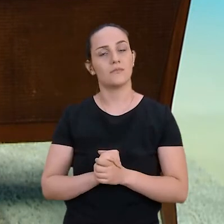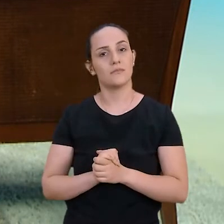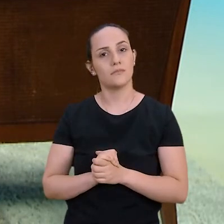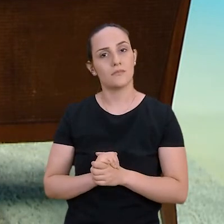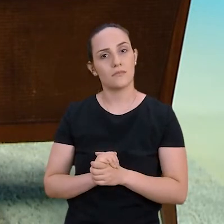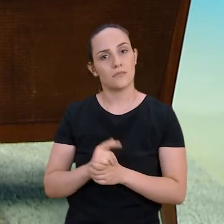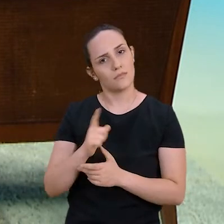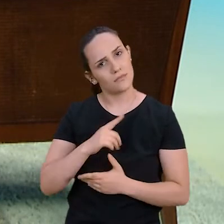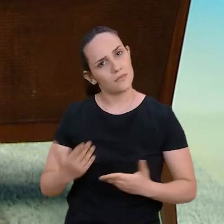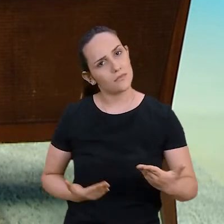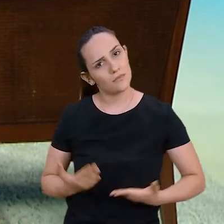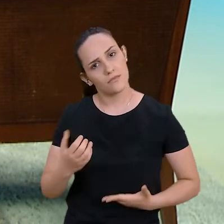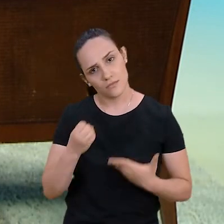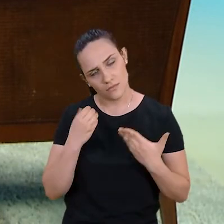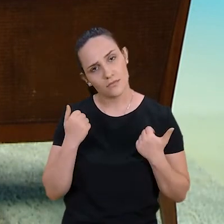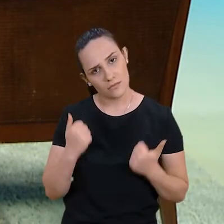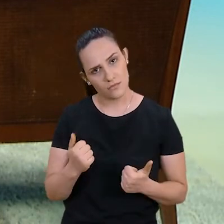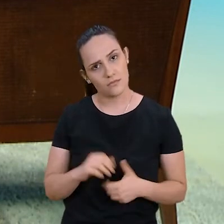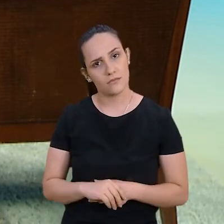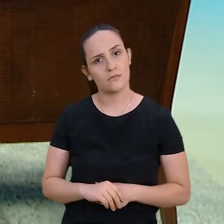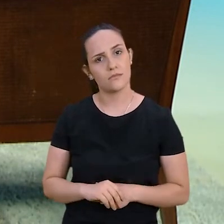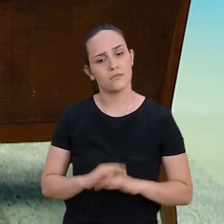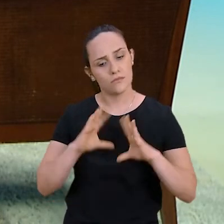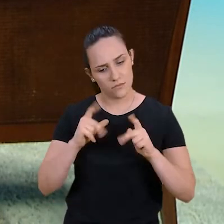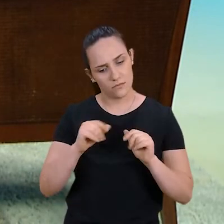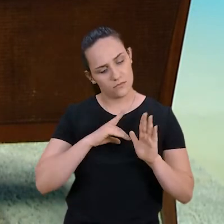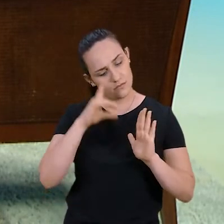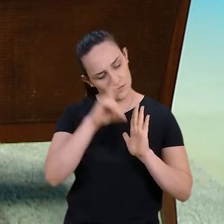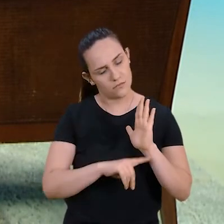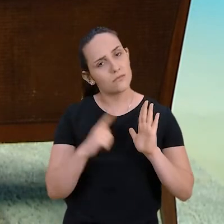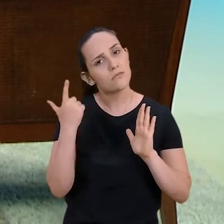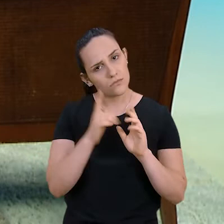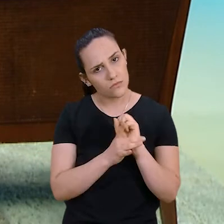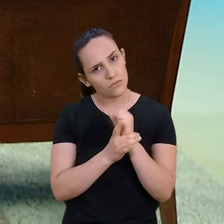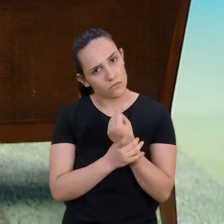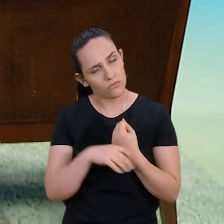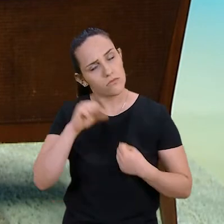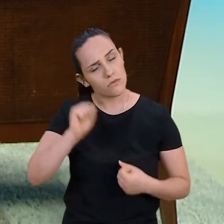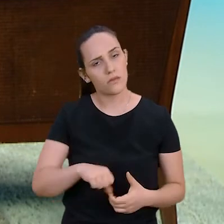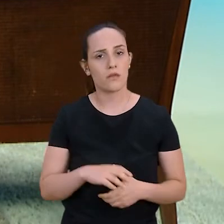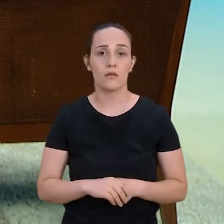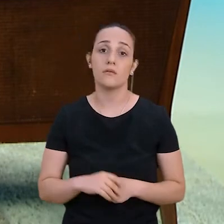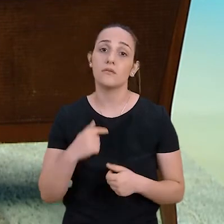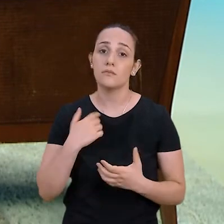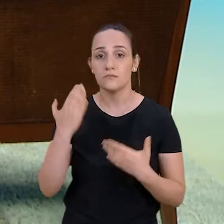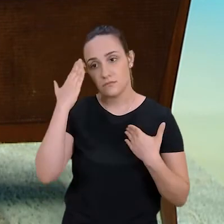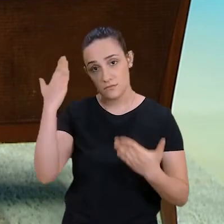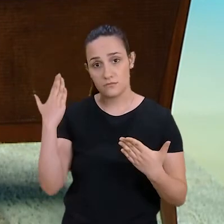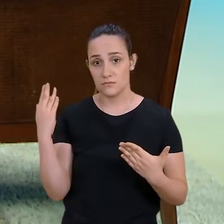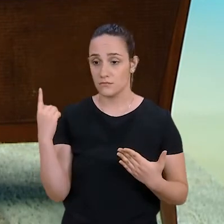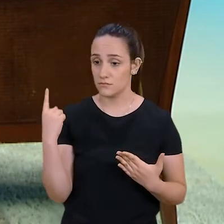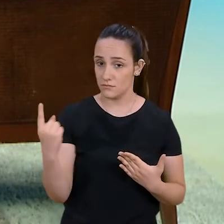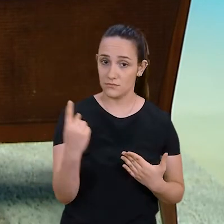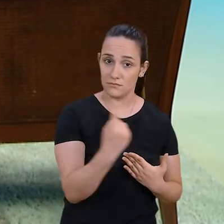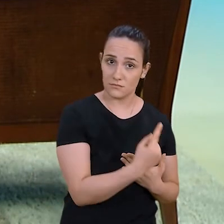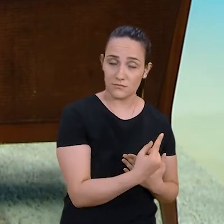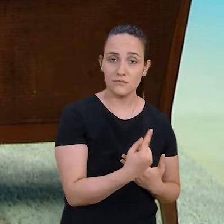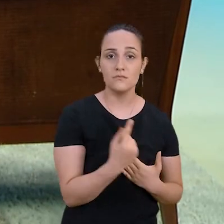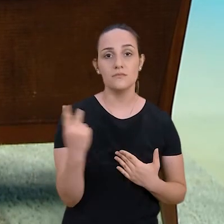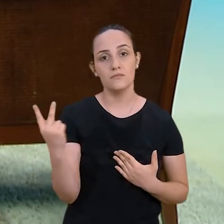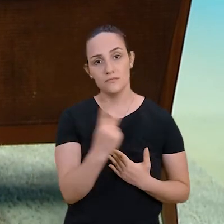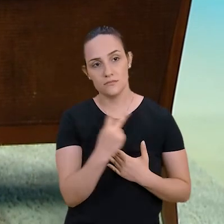serviços e tudo que as pessoas elas têm direito, justamente elas conquistarem isso. Eu quero agradecer muito a participação de vocês